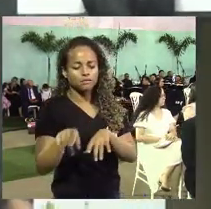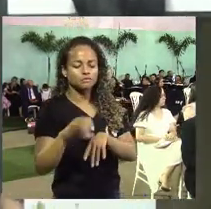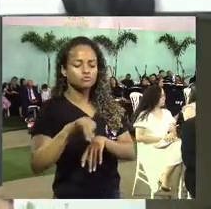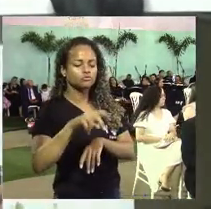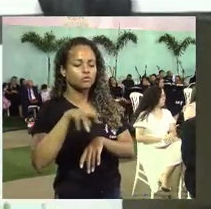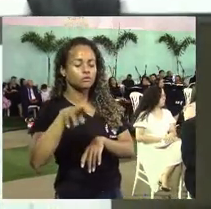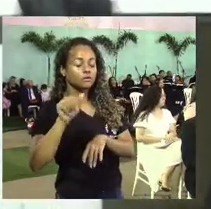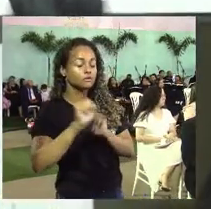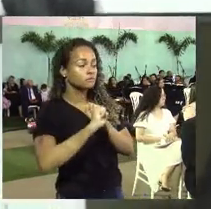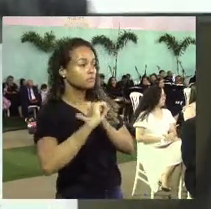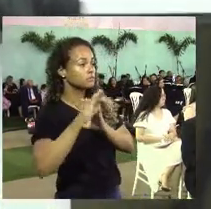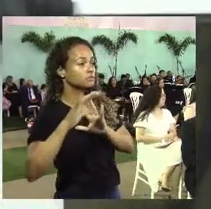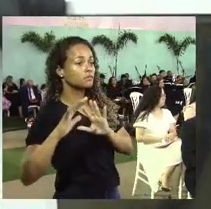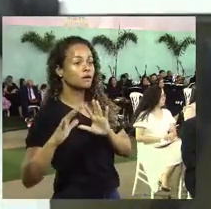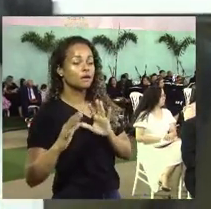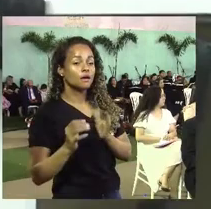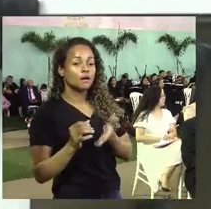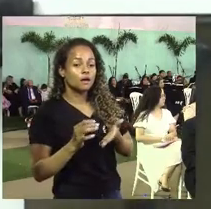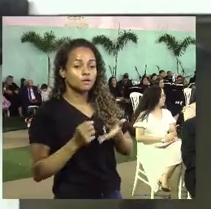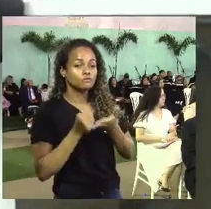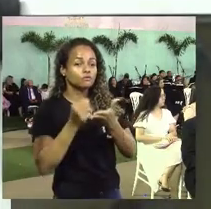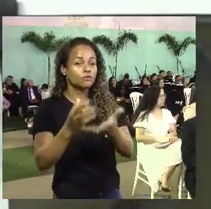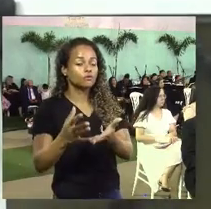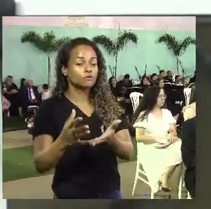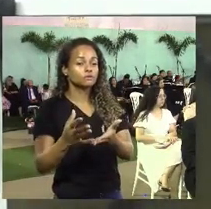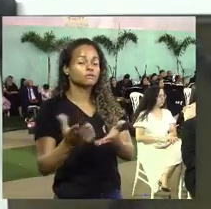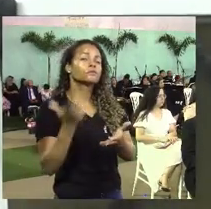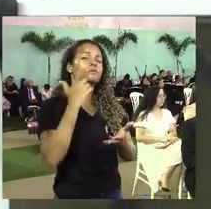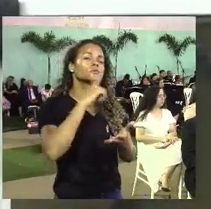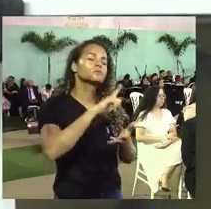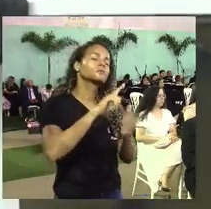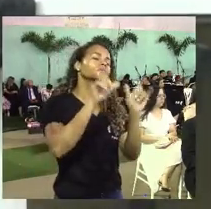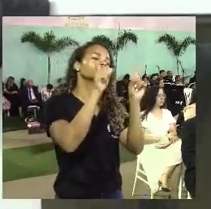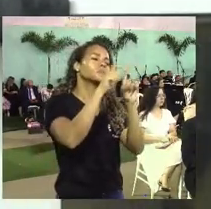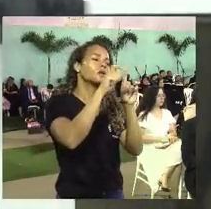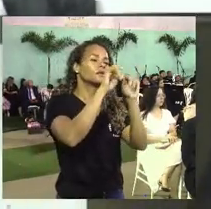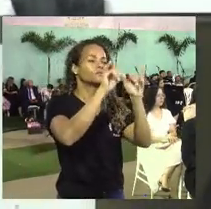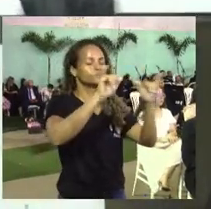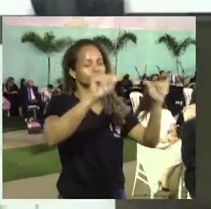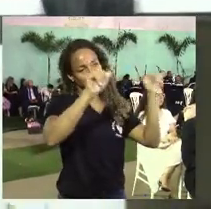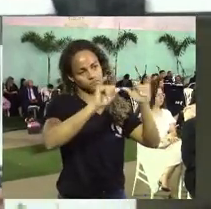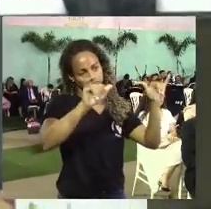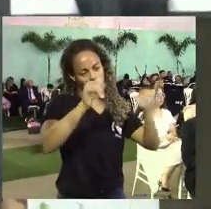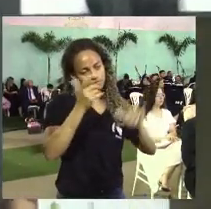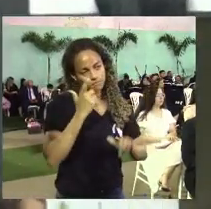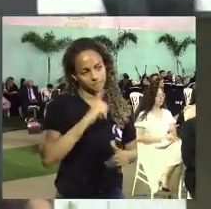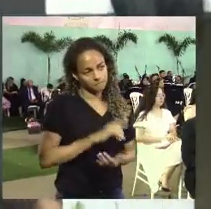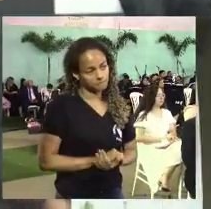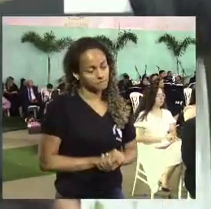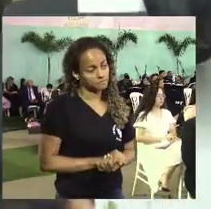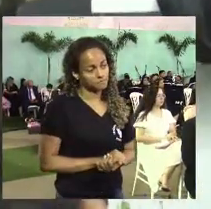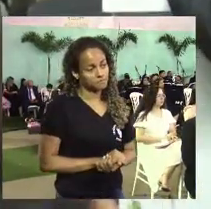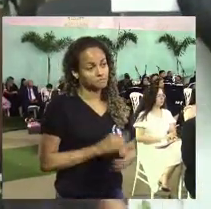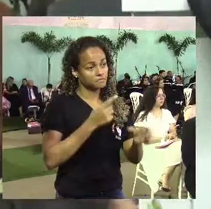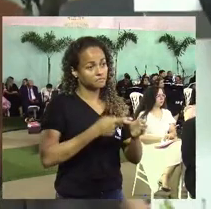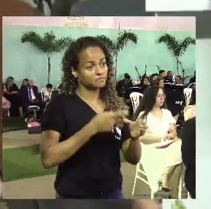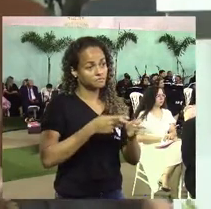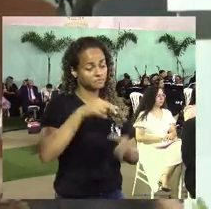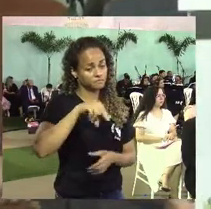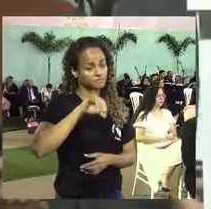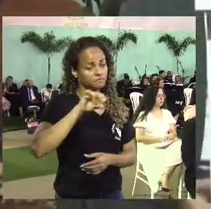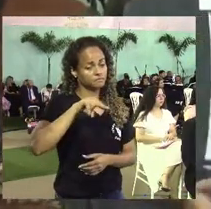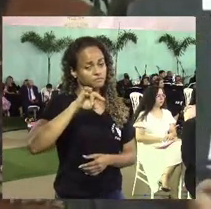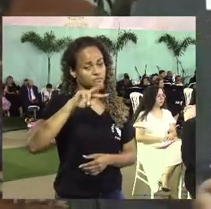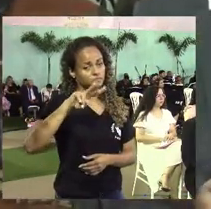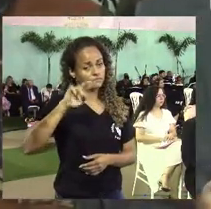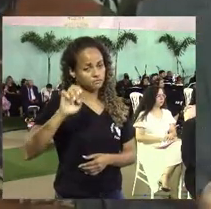ele entrou numa esfera de obediência e pregou a sua palavra em nínive e nínive pela mensagem